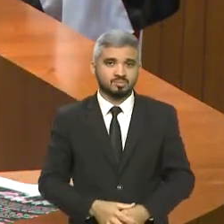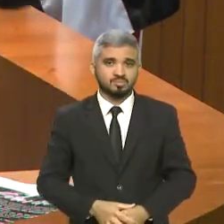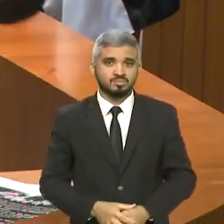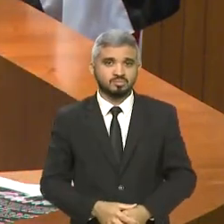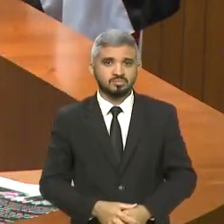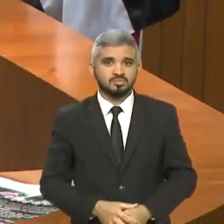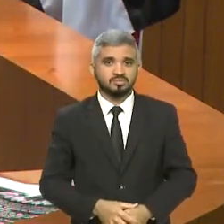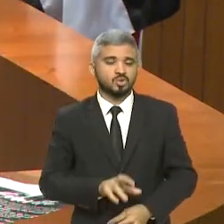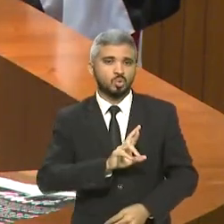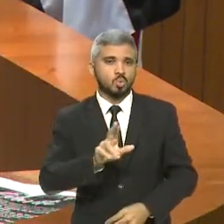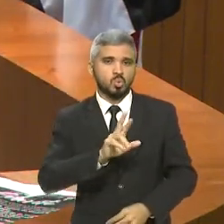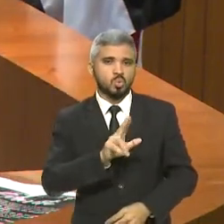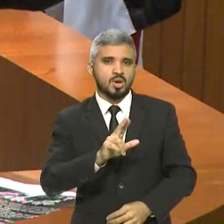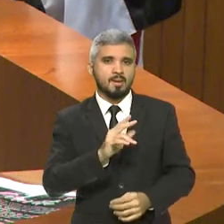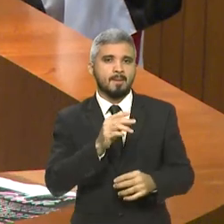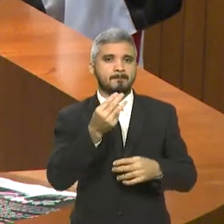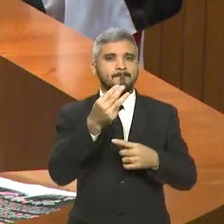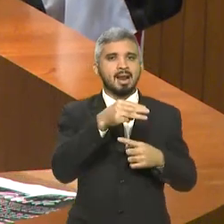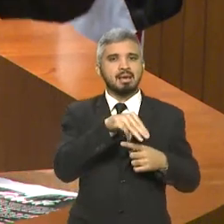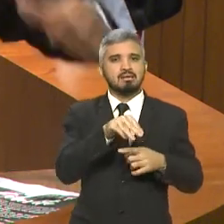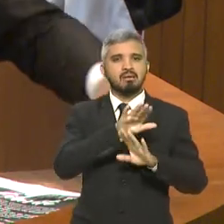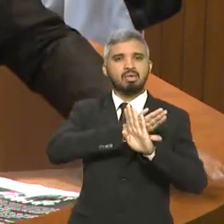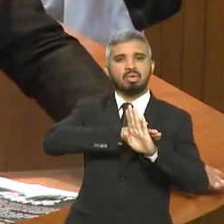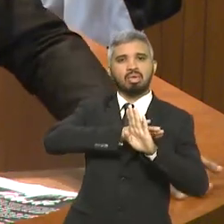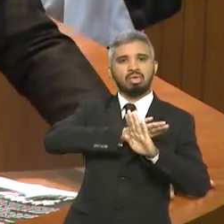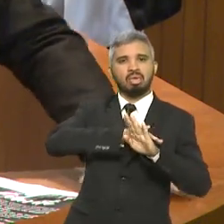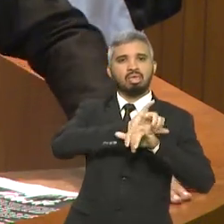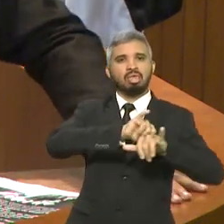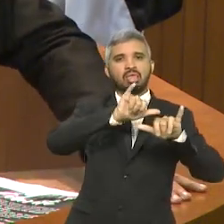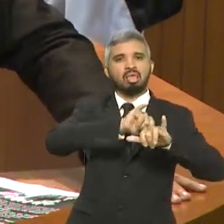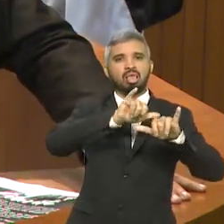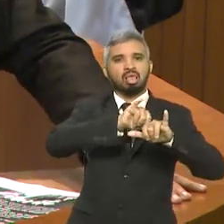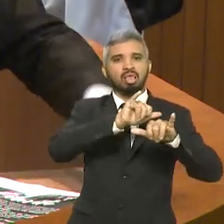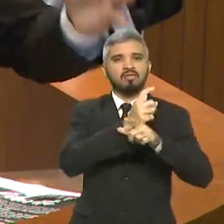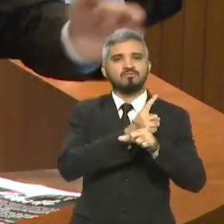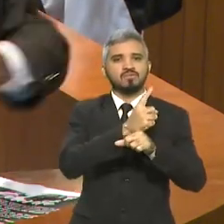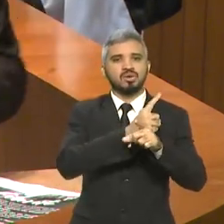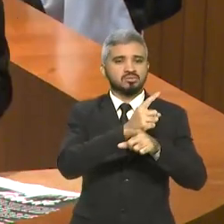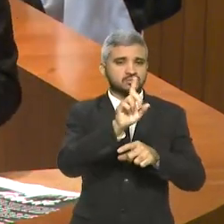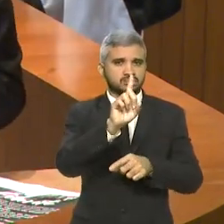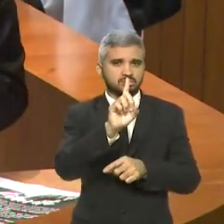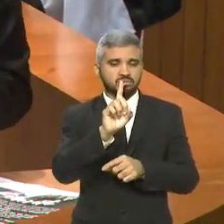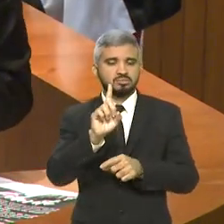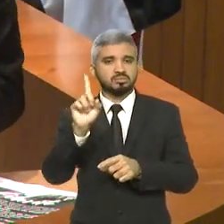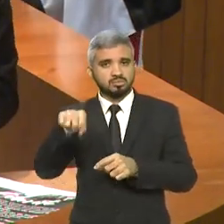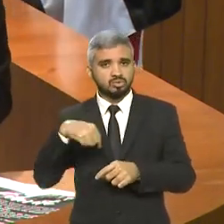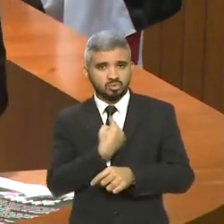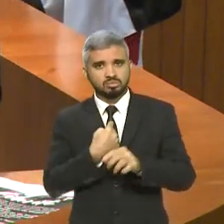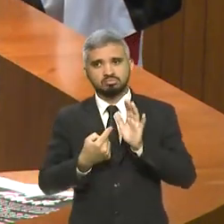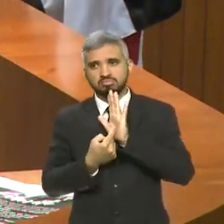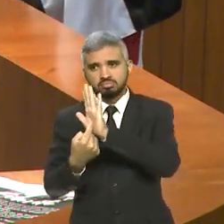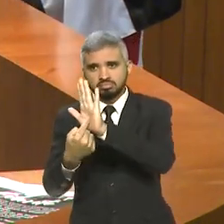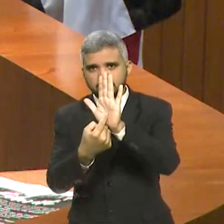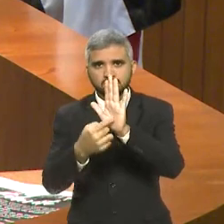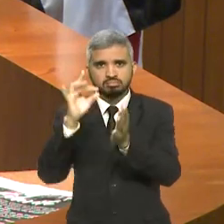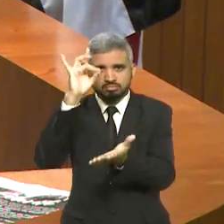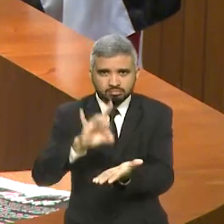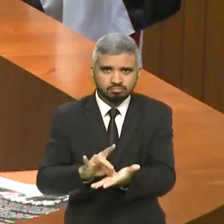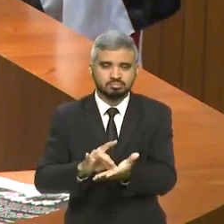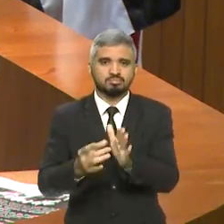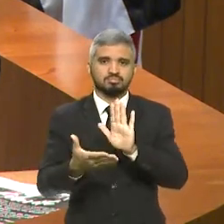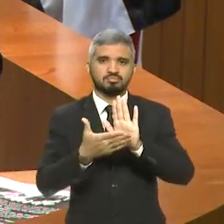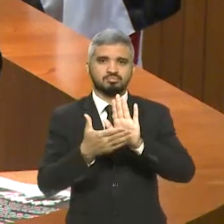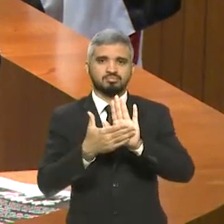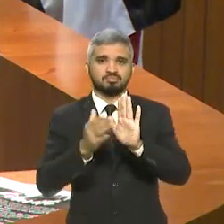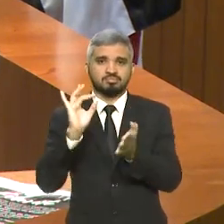não o Maranhão da propaganda que eles colocaram nos últimos 7 anos e 4 meses. E é por isso que eu apresento ao Maranhão